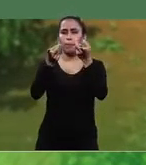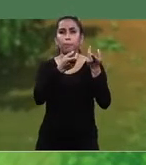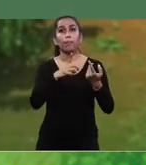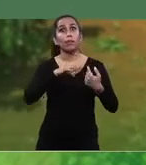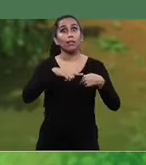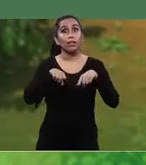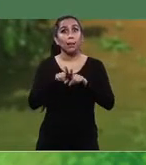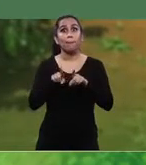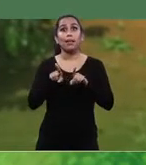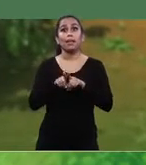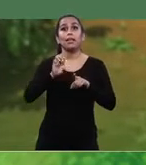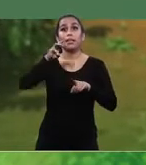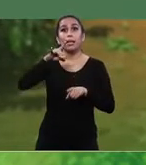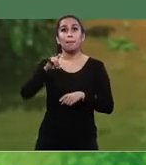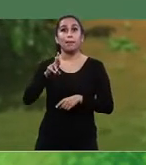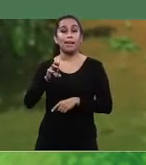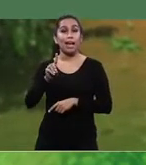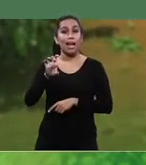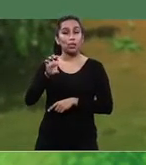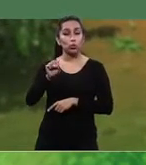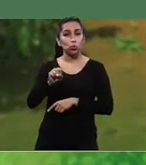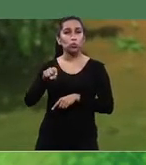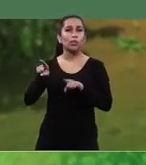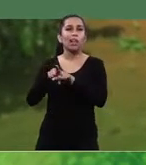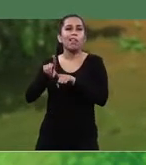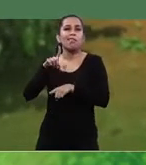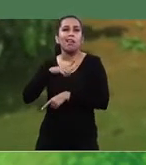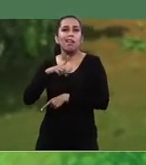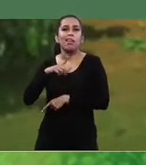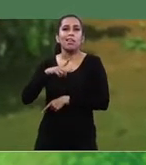Unidos, Vietnã, Rússia, Alemanha,